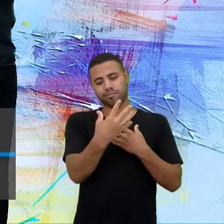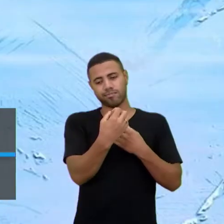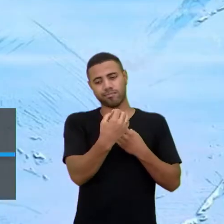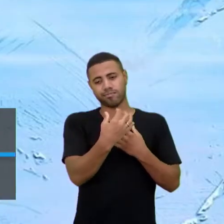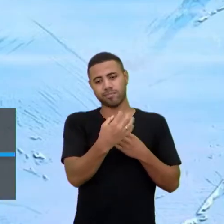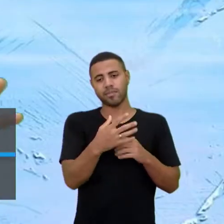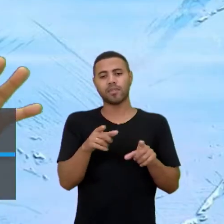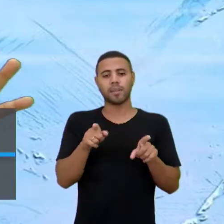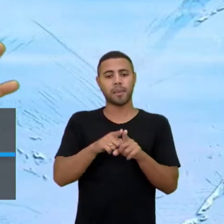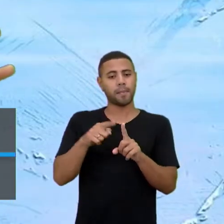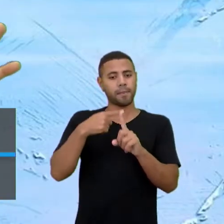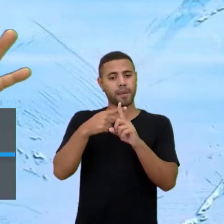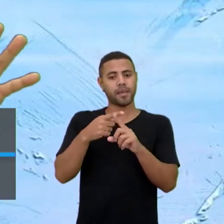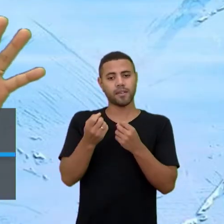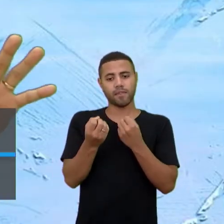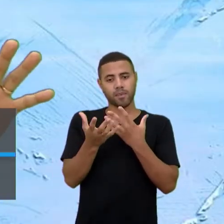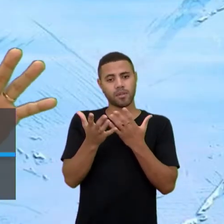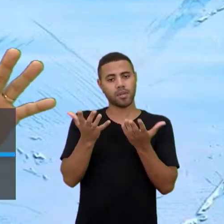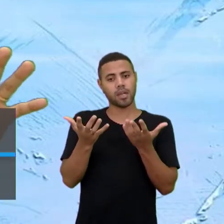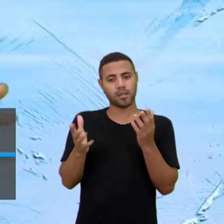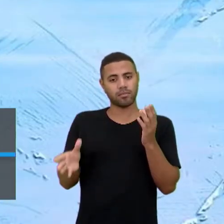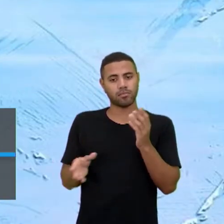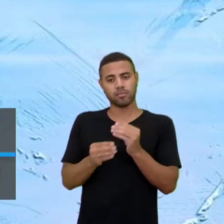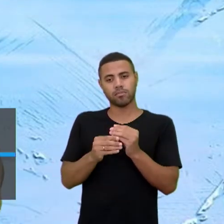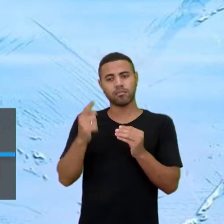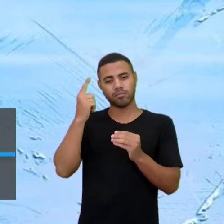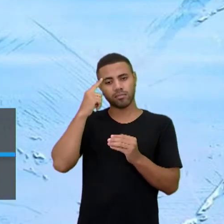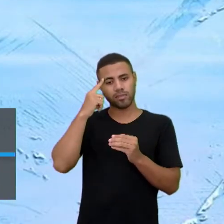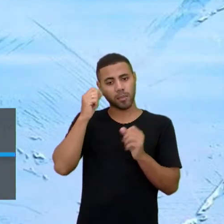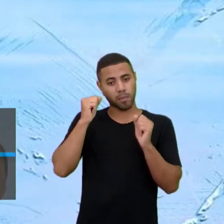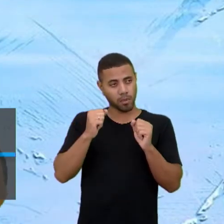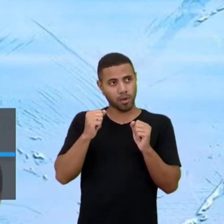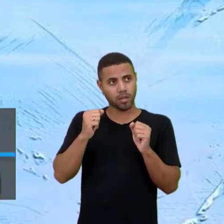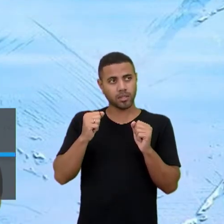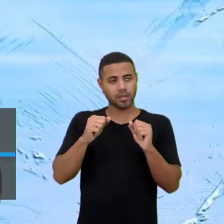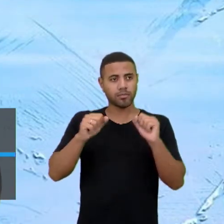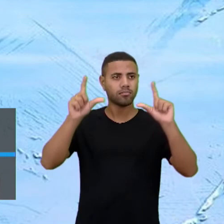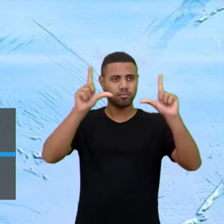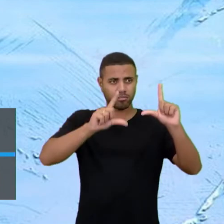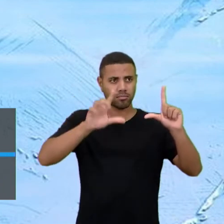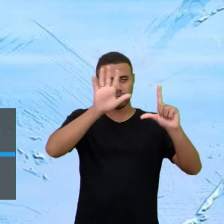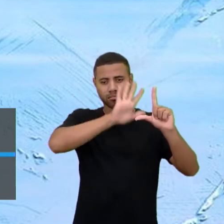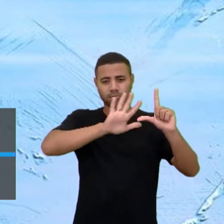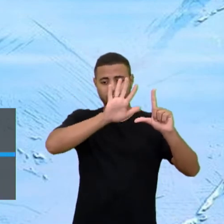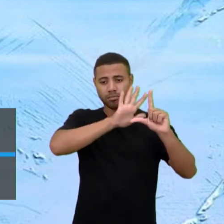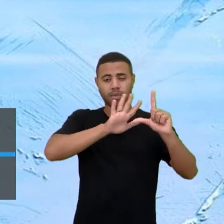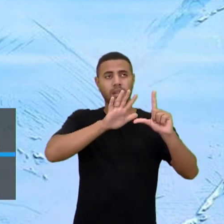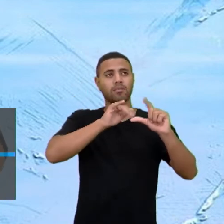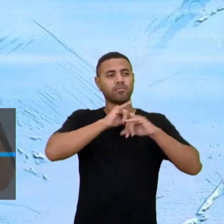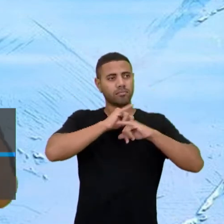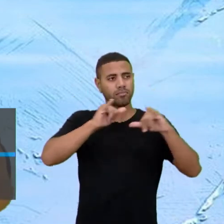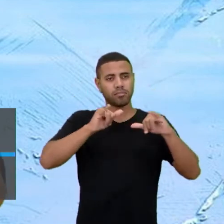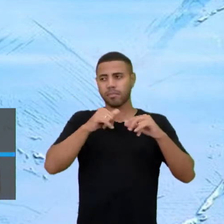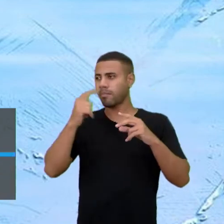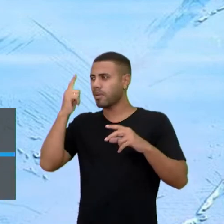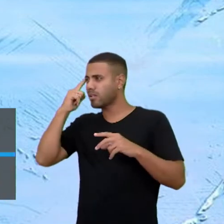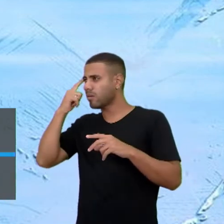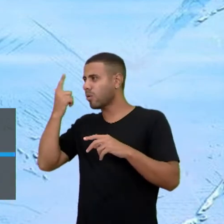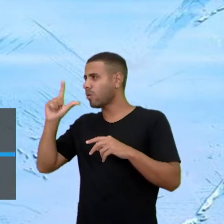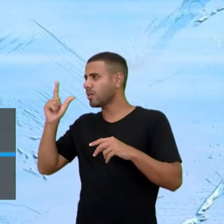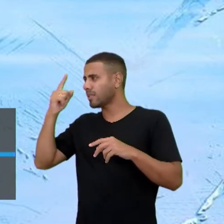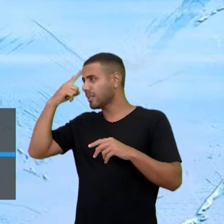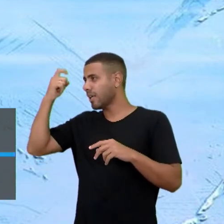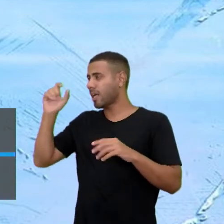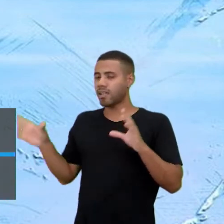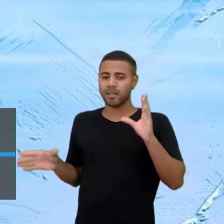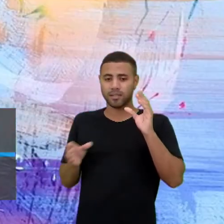outras informações que eu quero compor no meu mapa. Eu posso acrescentar, mudar, usar outra forma de mapa mental ou sou obrigado a usar